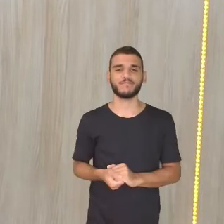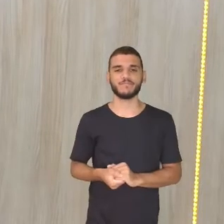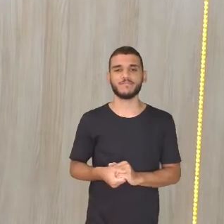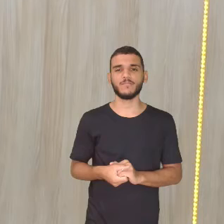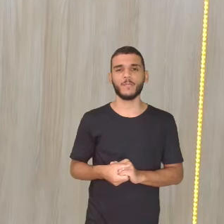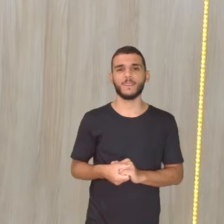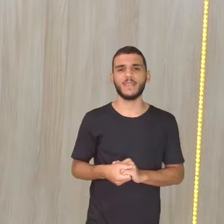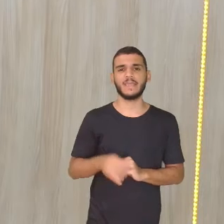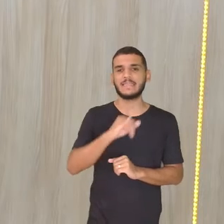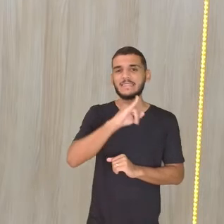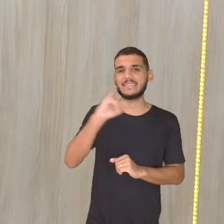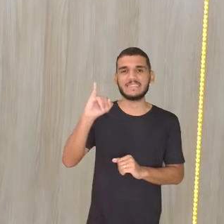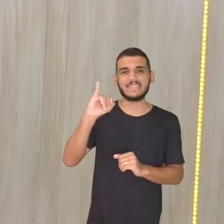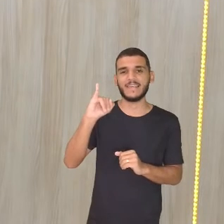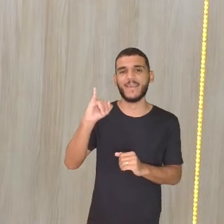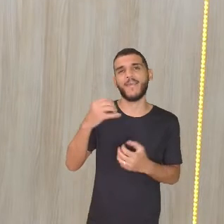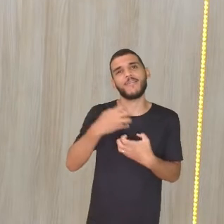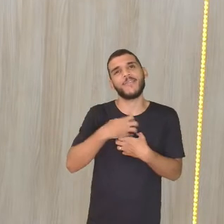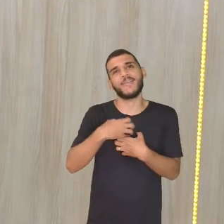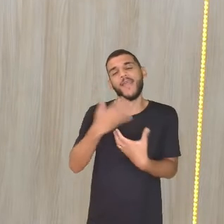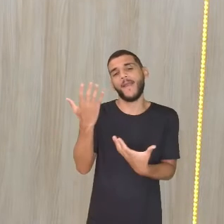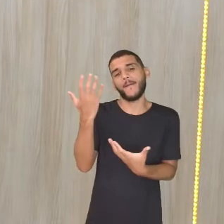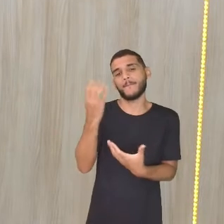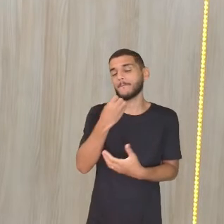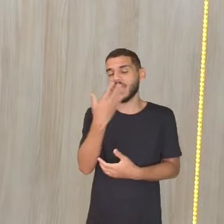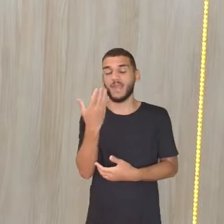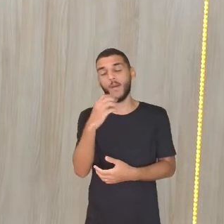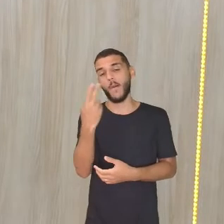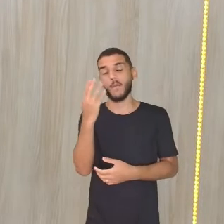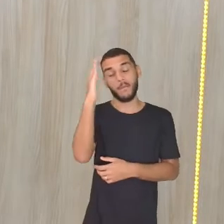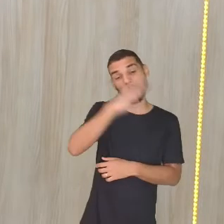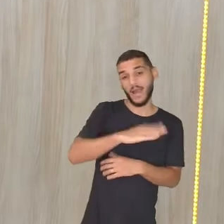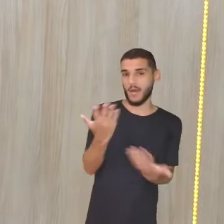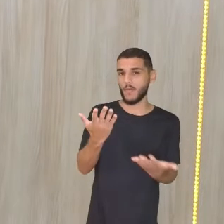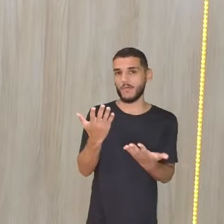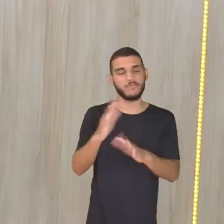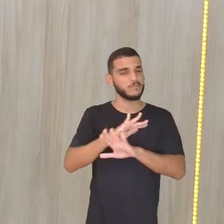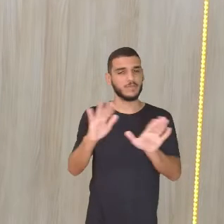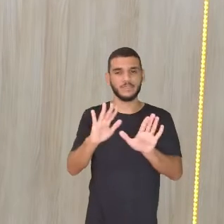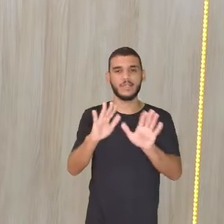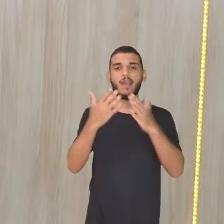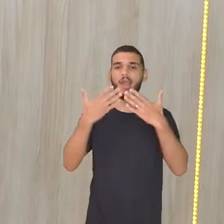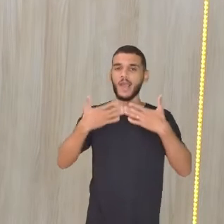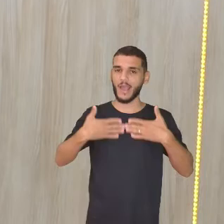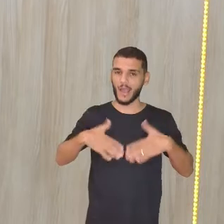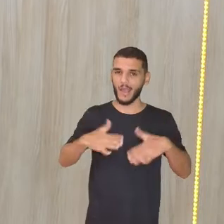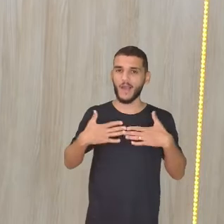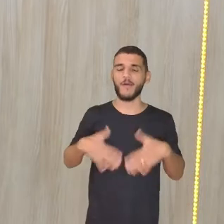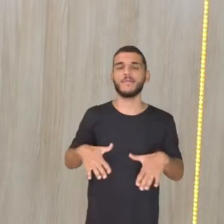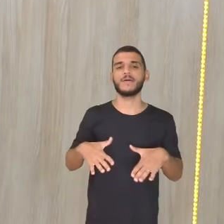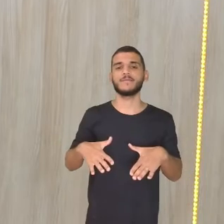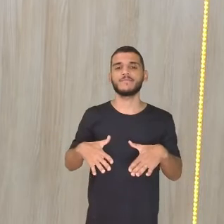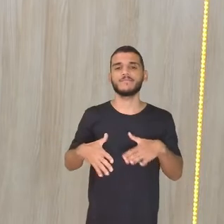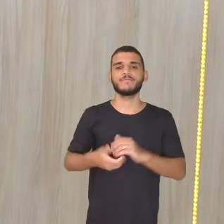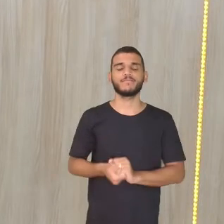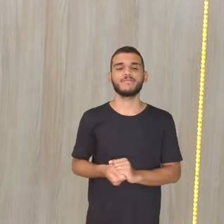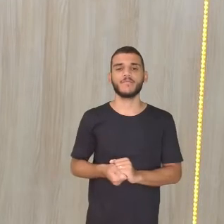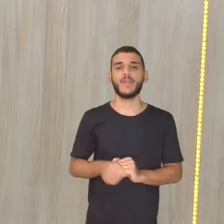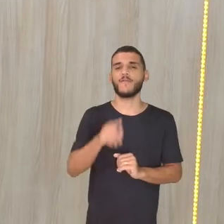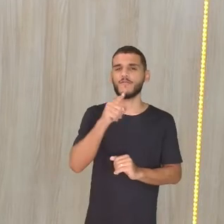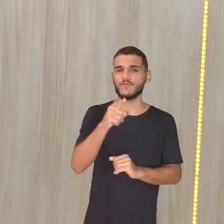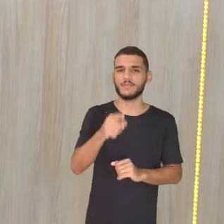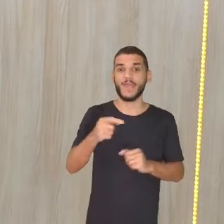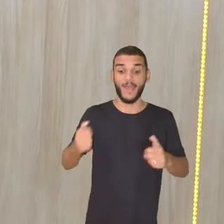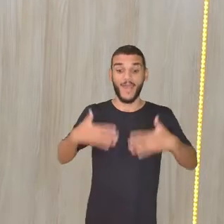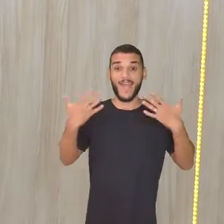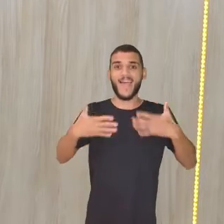lua não esteja brilhando, eu espero que você esteja com essa disposição, não é, de